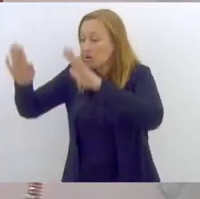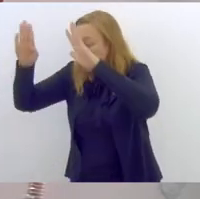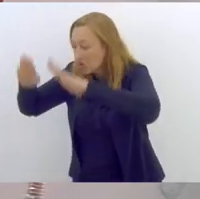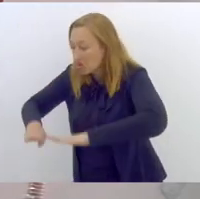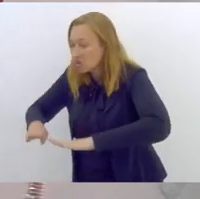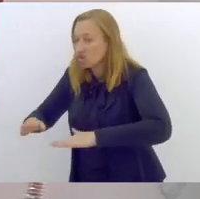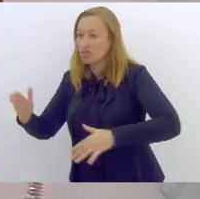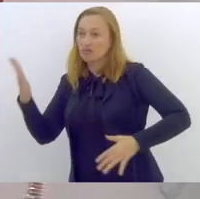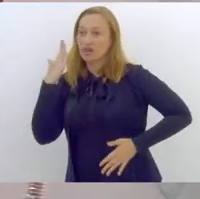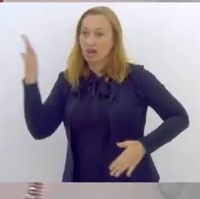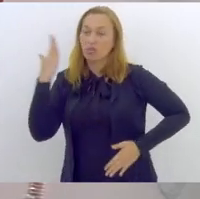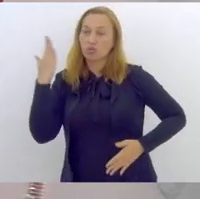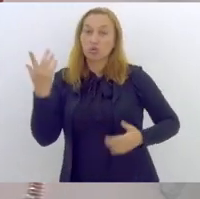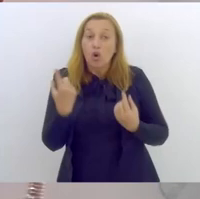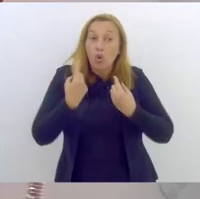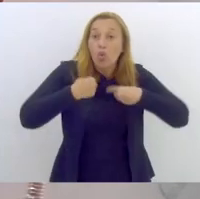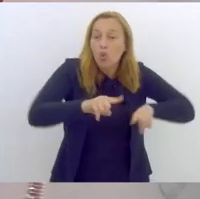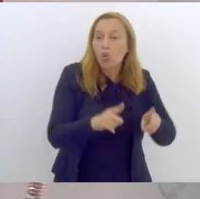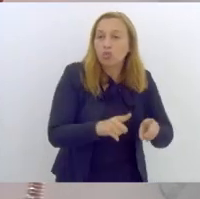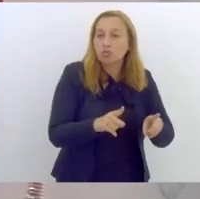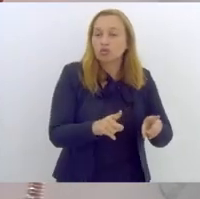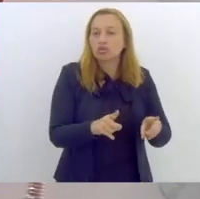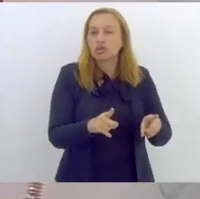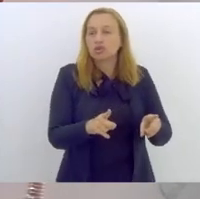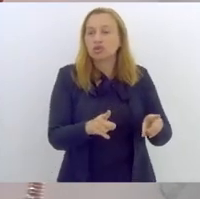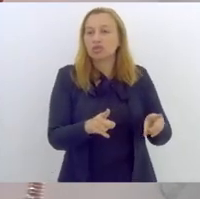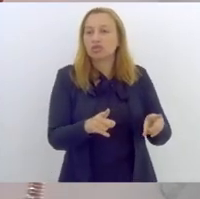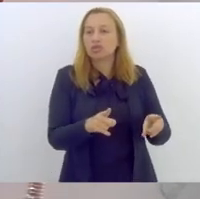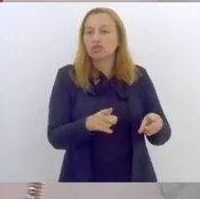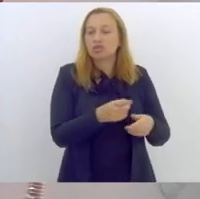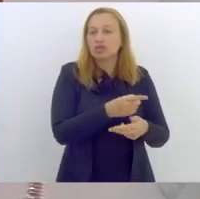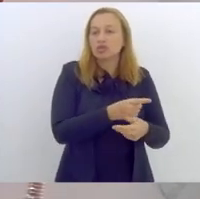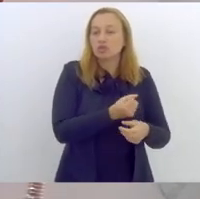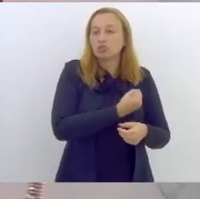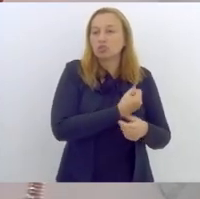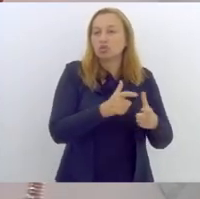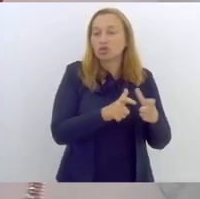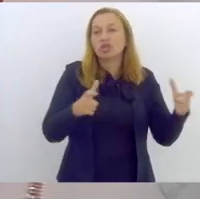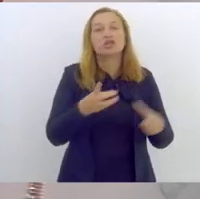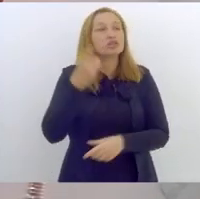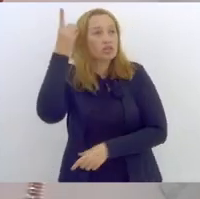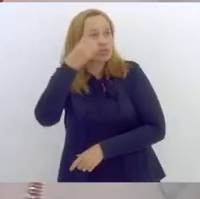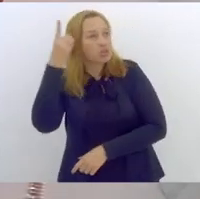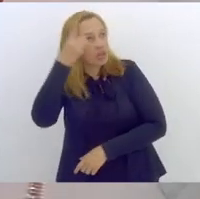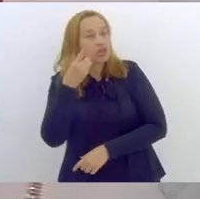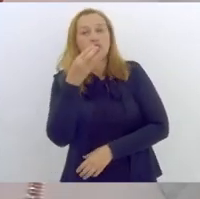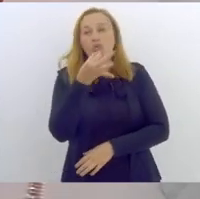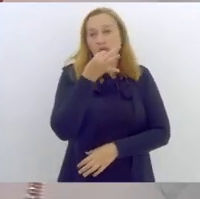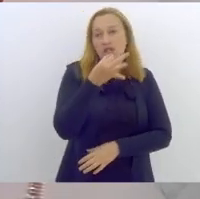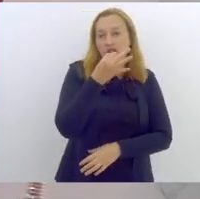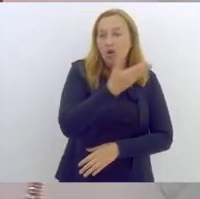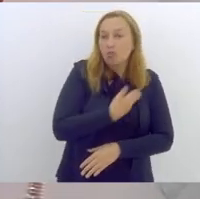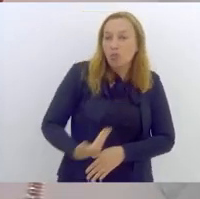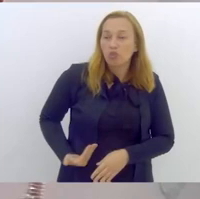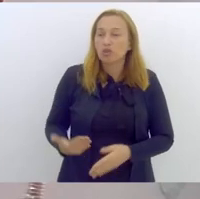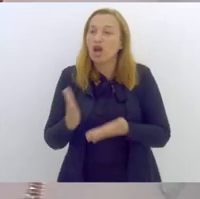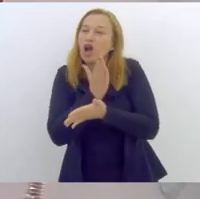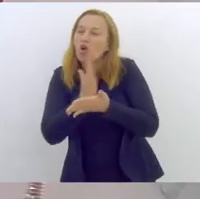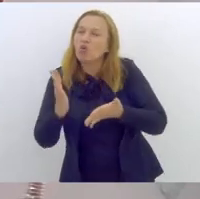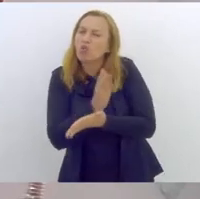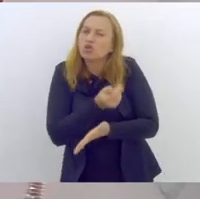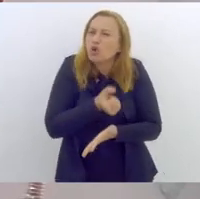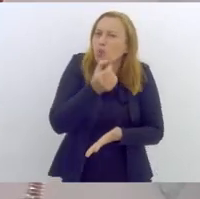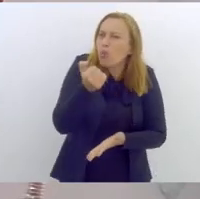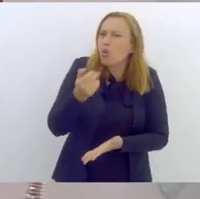contra a mídia contra boa parte do Parlamento contra a boa parte da opinião pública algumas poucas